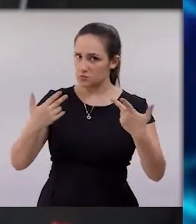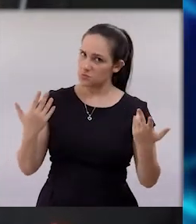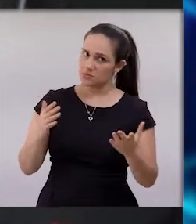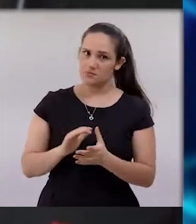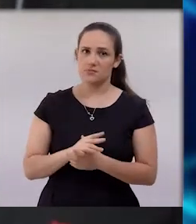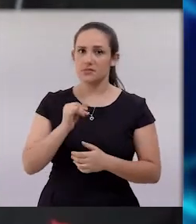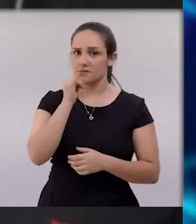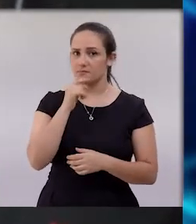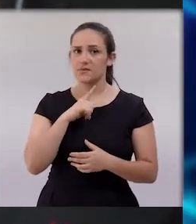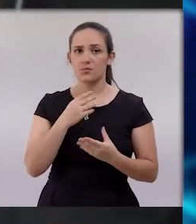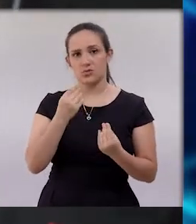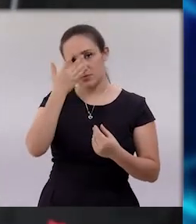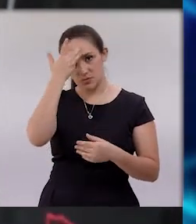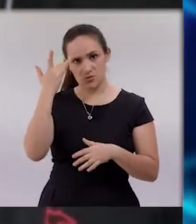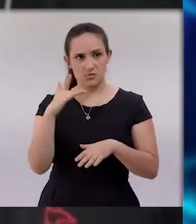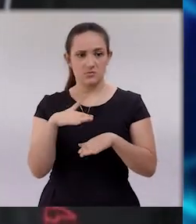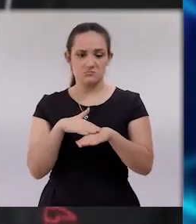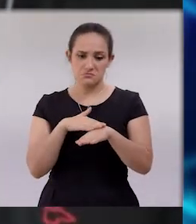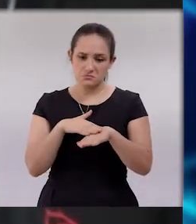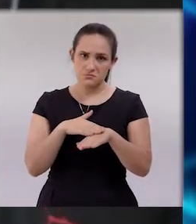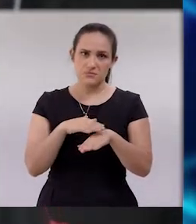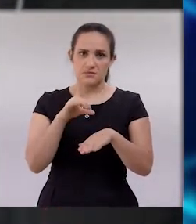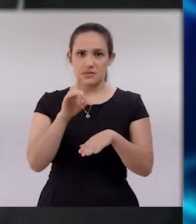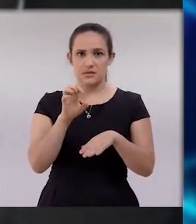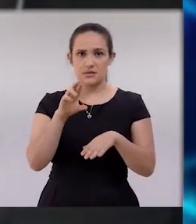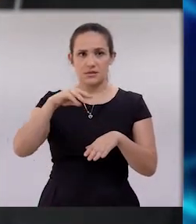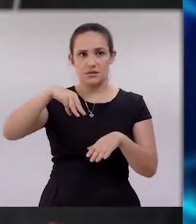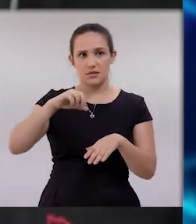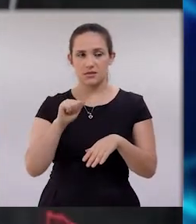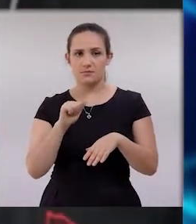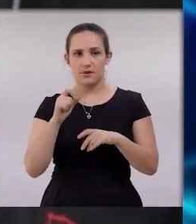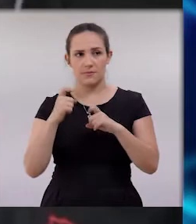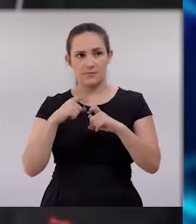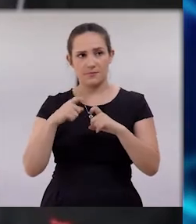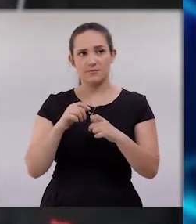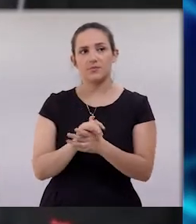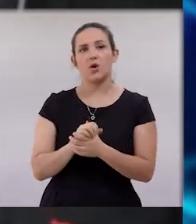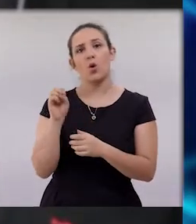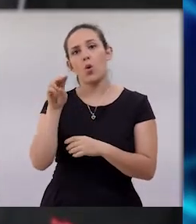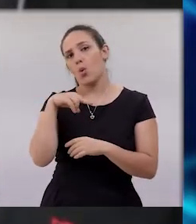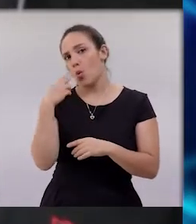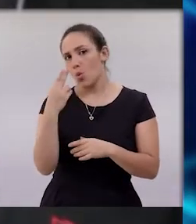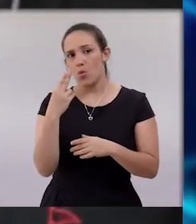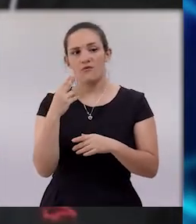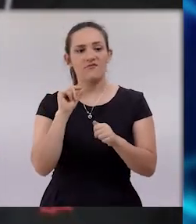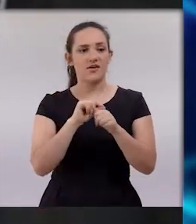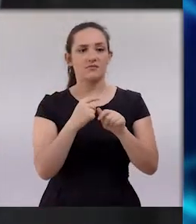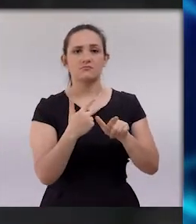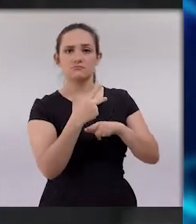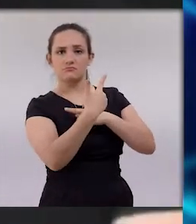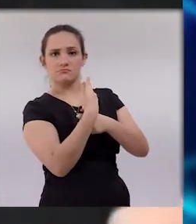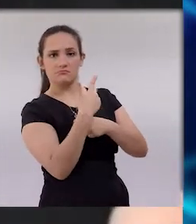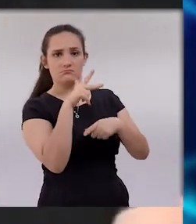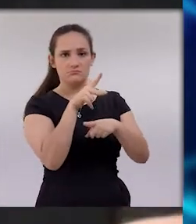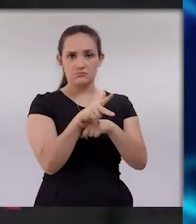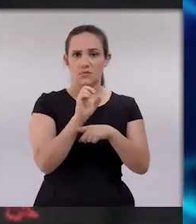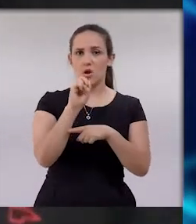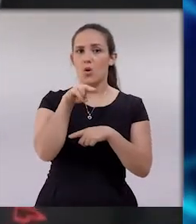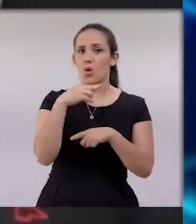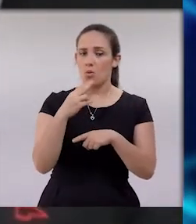médicos, né? Muitos dermatologistas estão consultando seus pacientes por vídeo, como o senhor